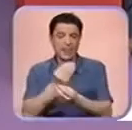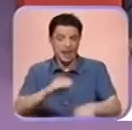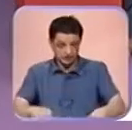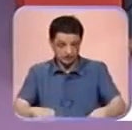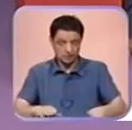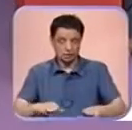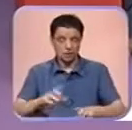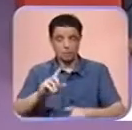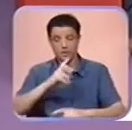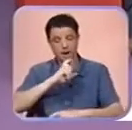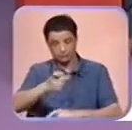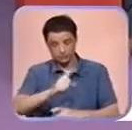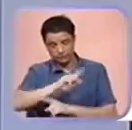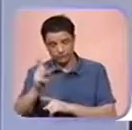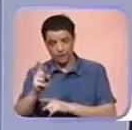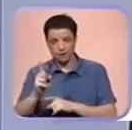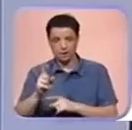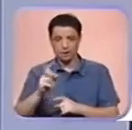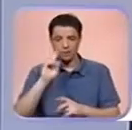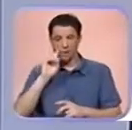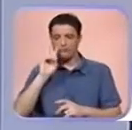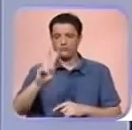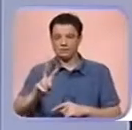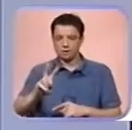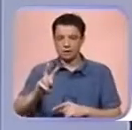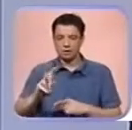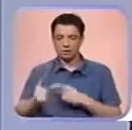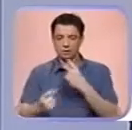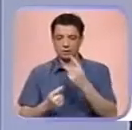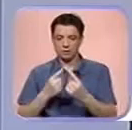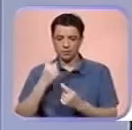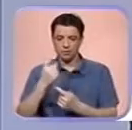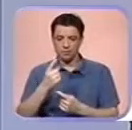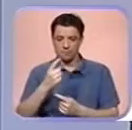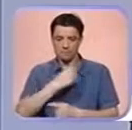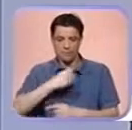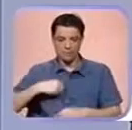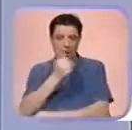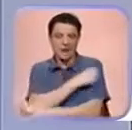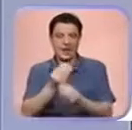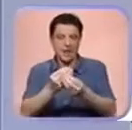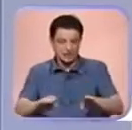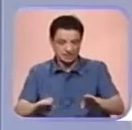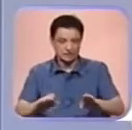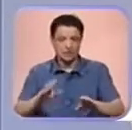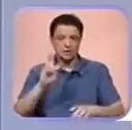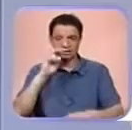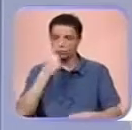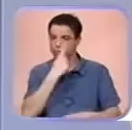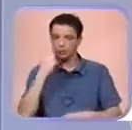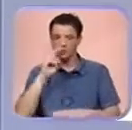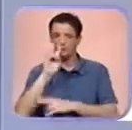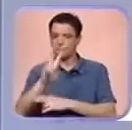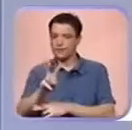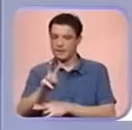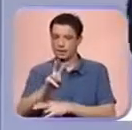é? Na idade em que a visão já se consegue medir por um pediatra, ele já consegue ter a ideia se os dois olhos estão a ver